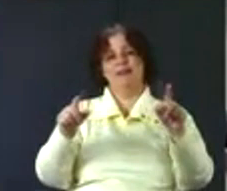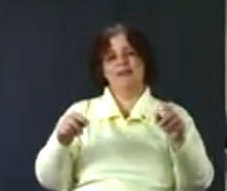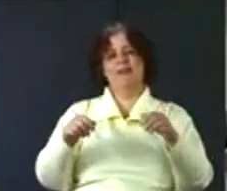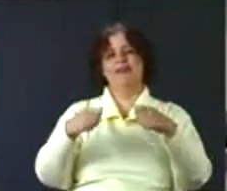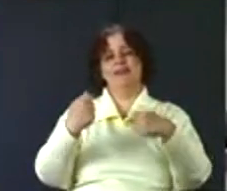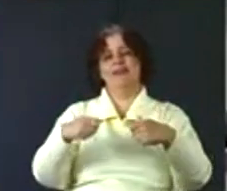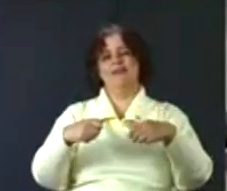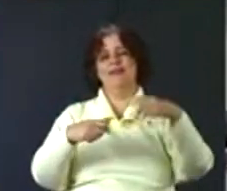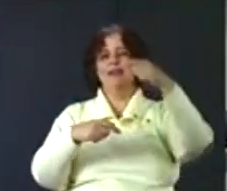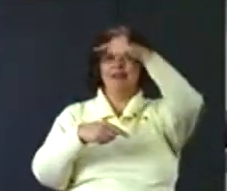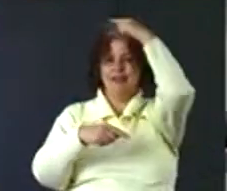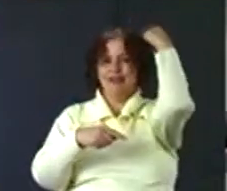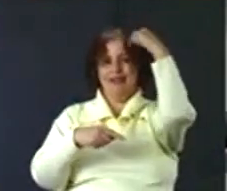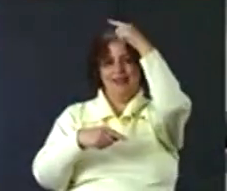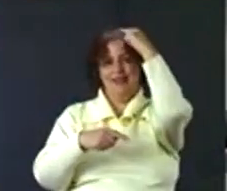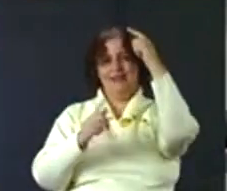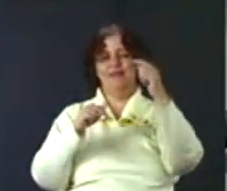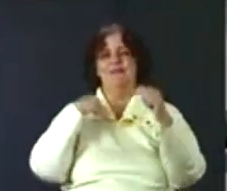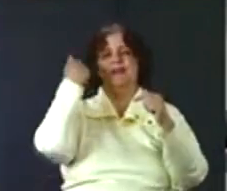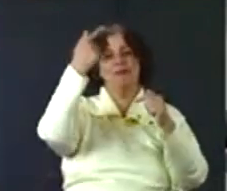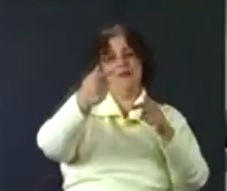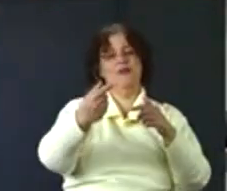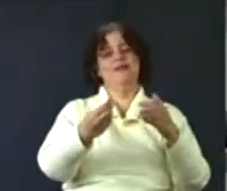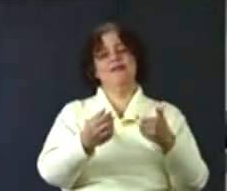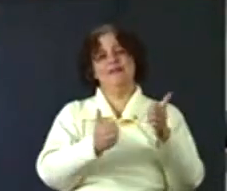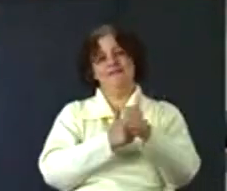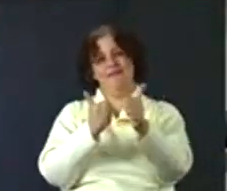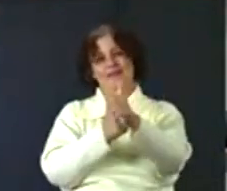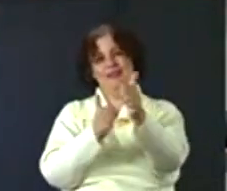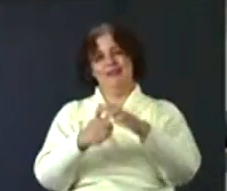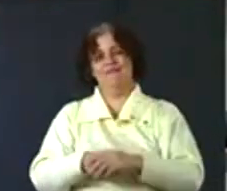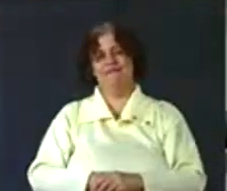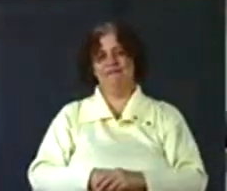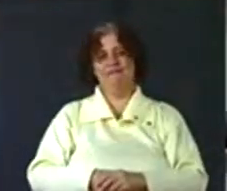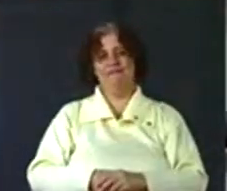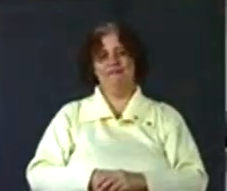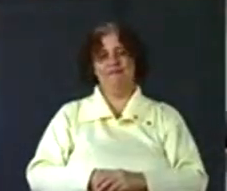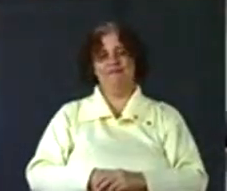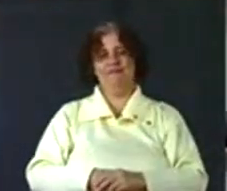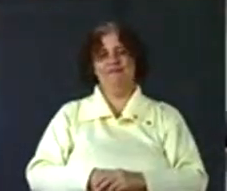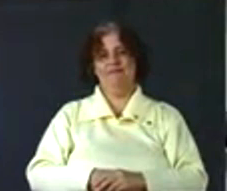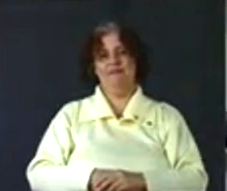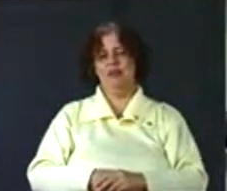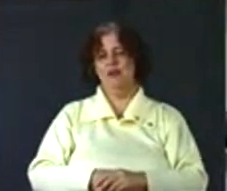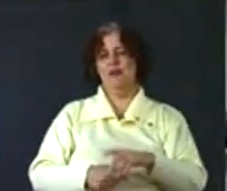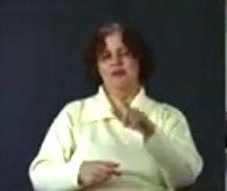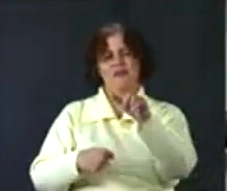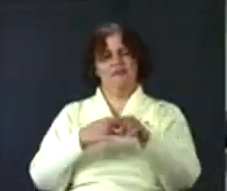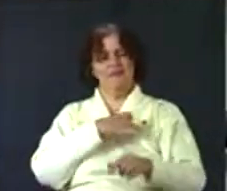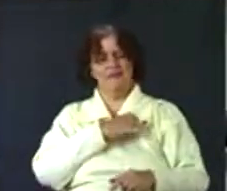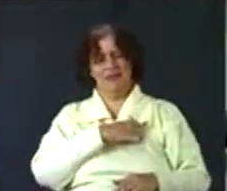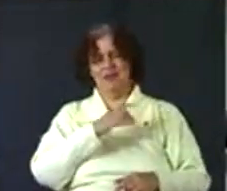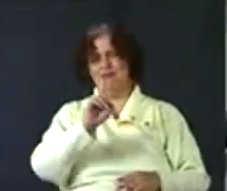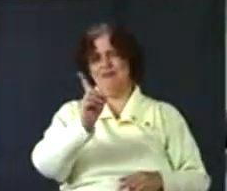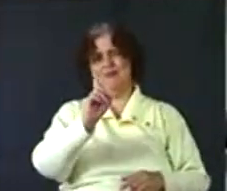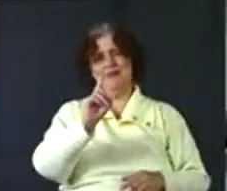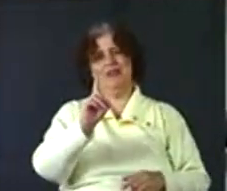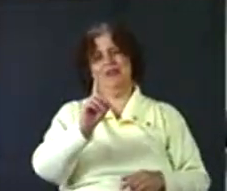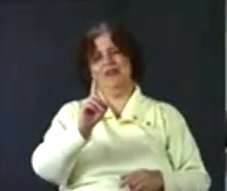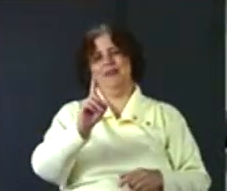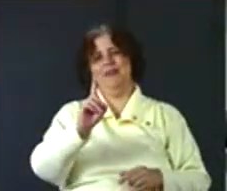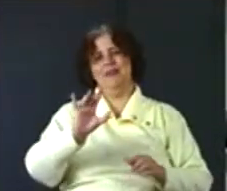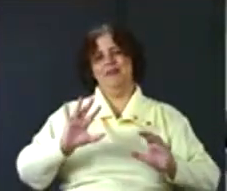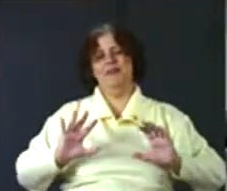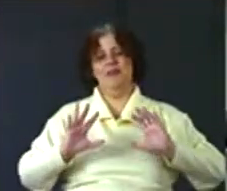aqueles que têm transtornado o mundo. Não temas, igreja, não temas, minha noiva de Esmirna, e todas as igrejas de todas